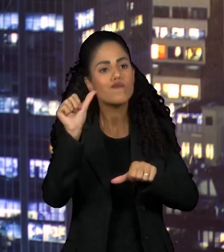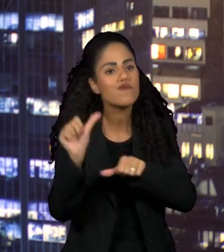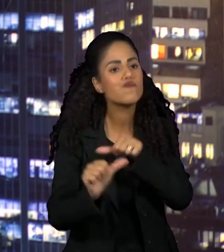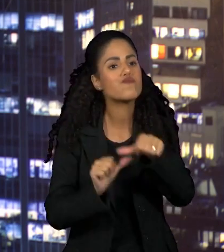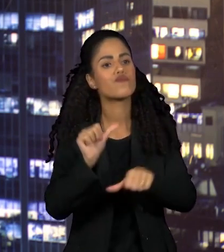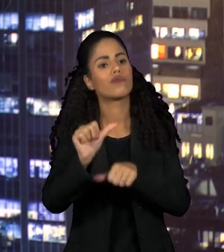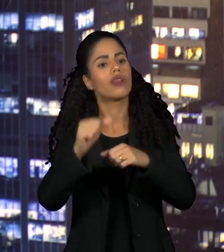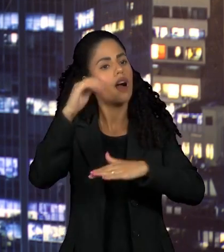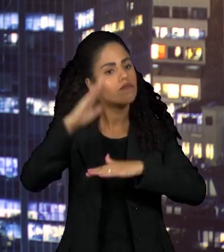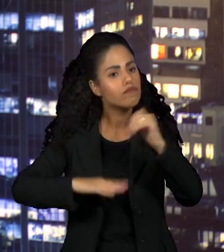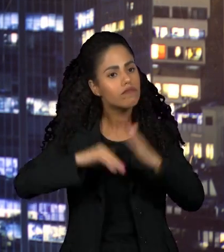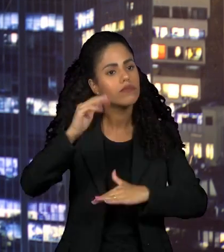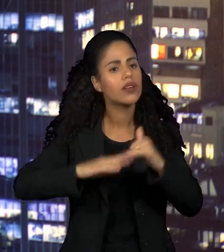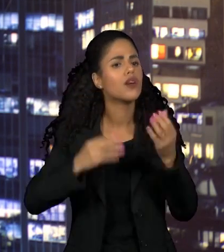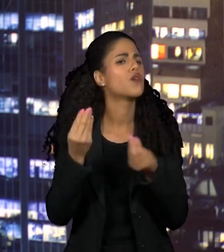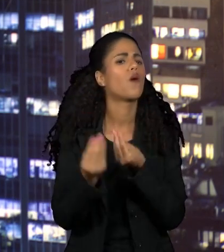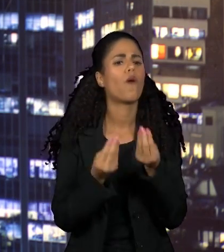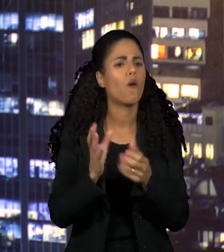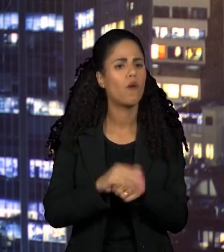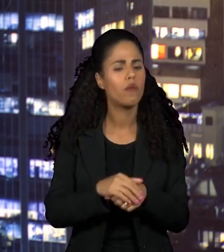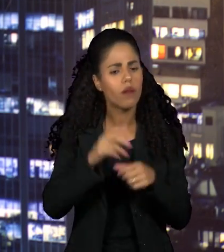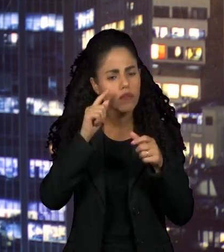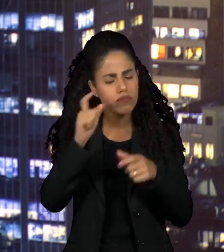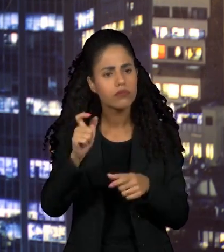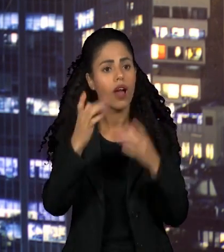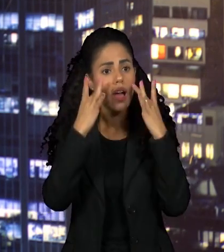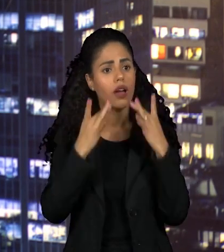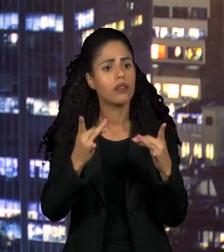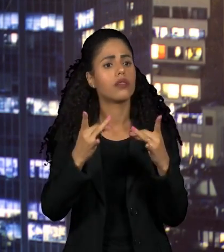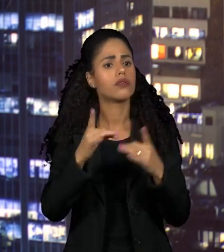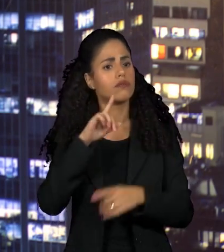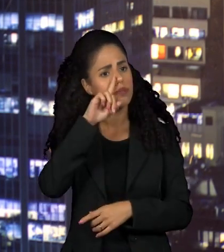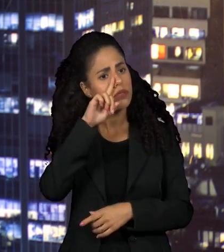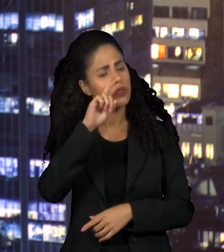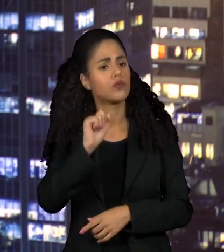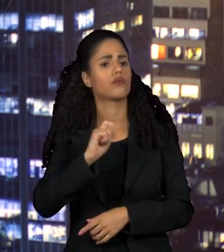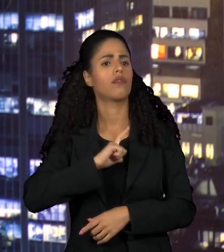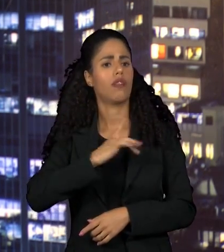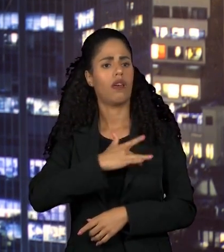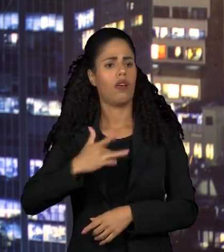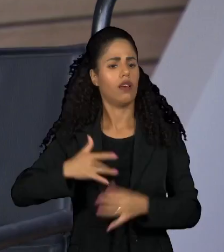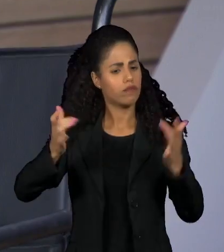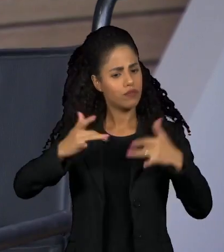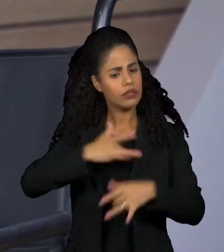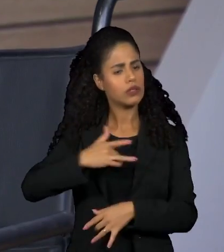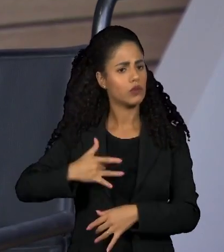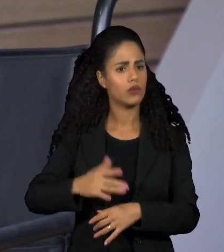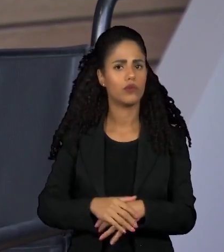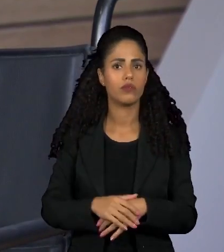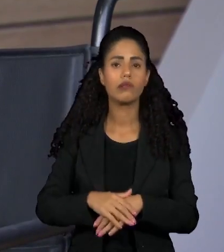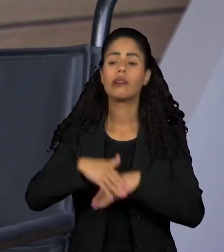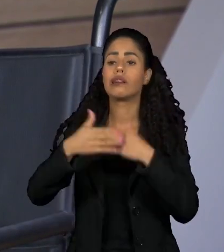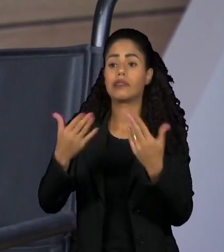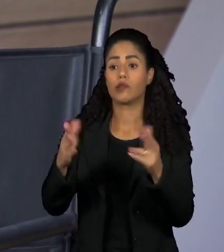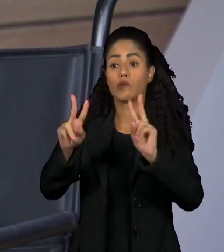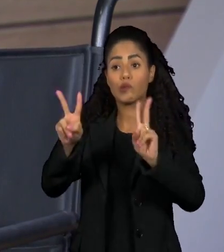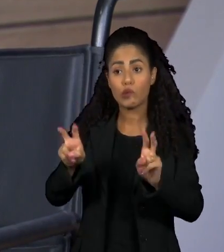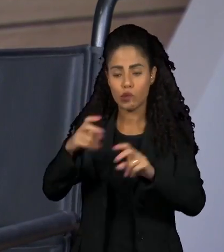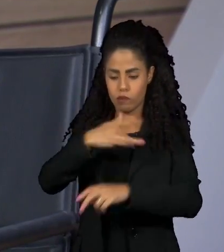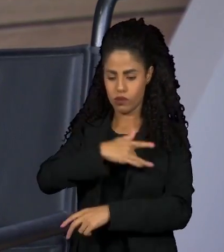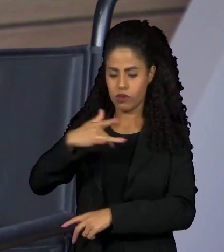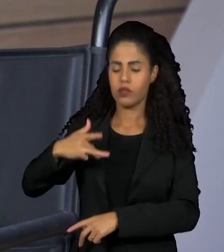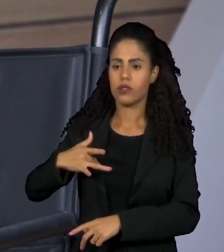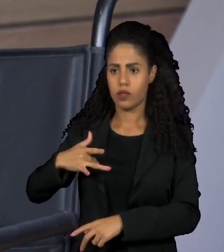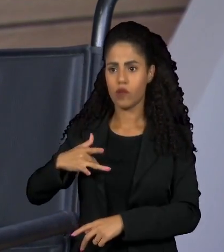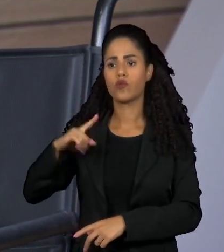chamar atenção para os perigos, não é, doutora Thaís? O que já sabemos em relação à nossa saúde? Em relação à nossa saúde, então